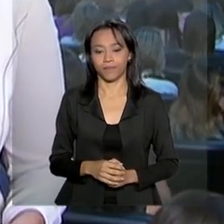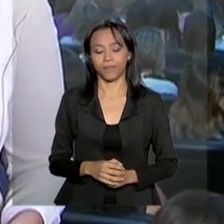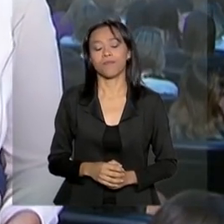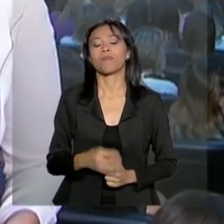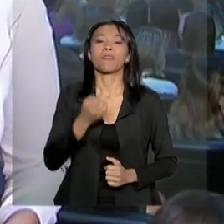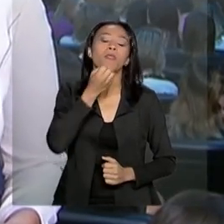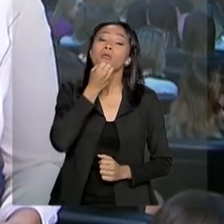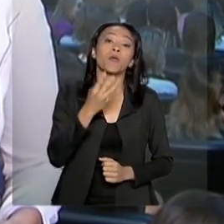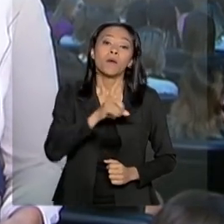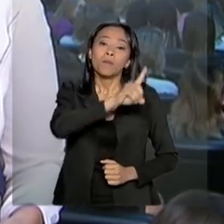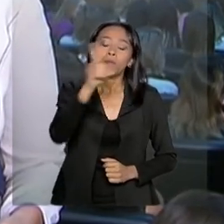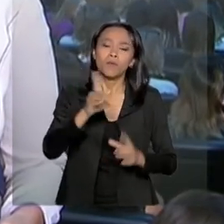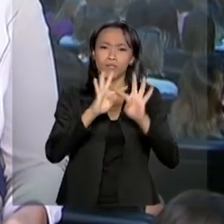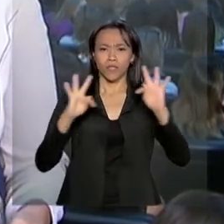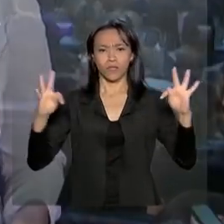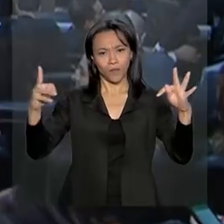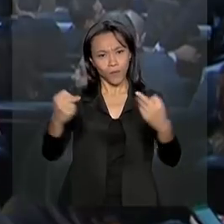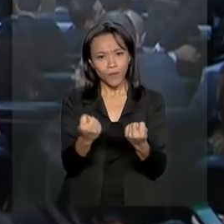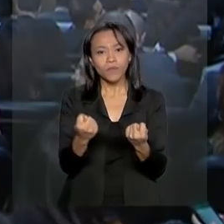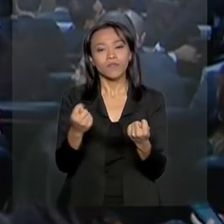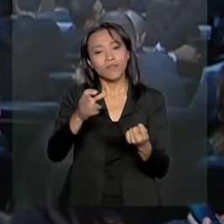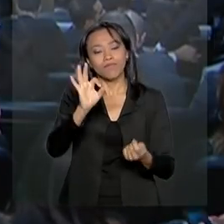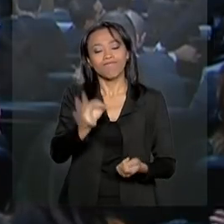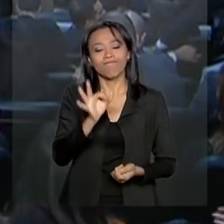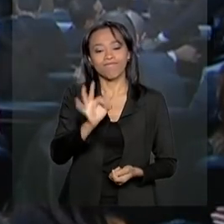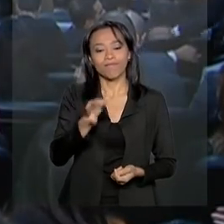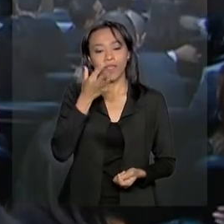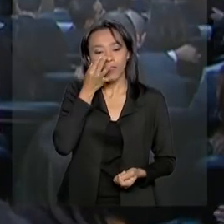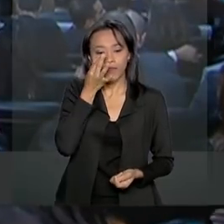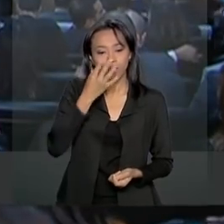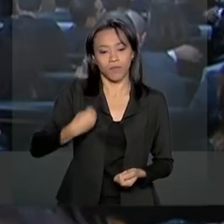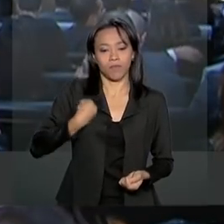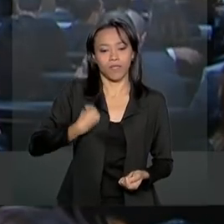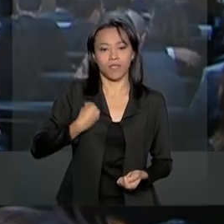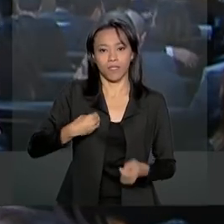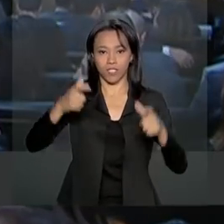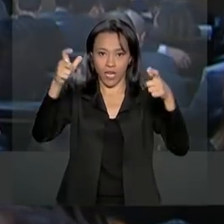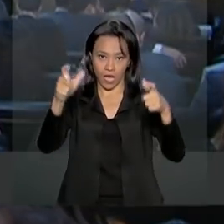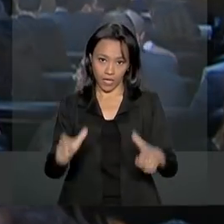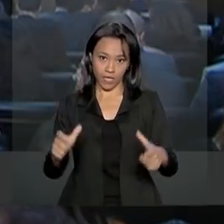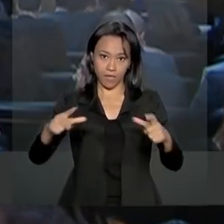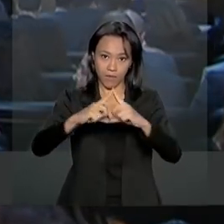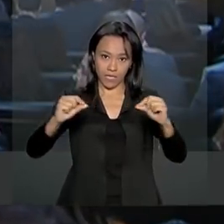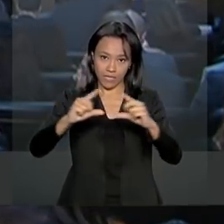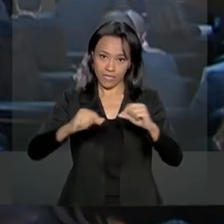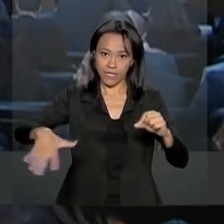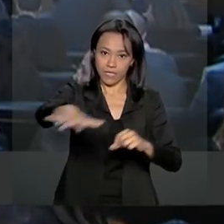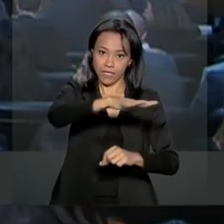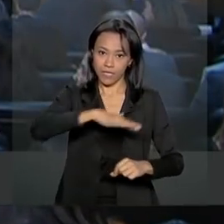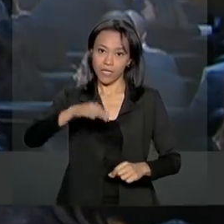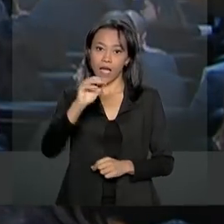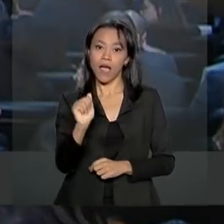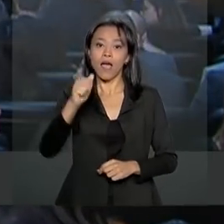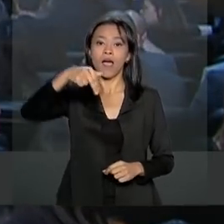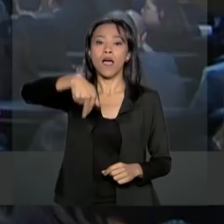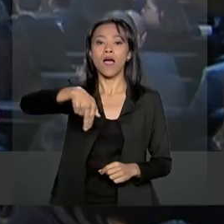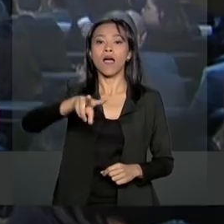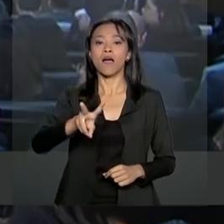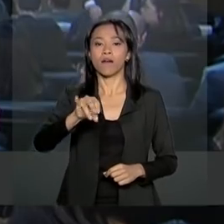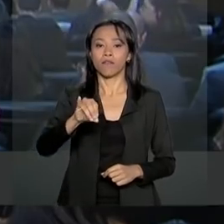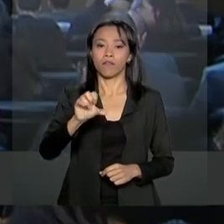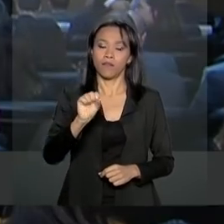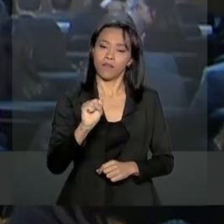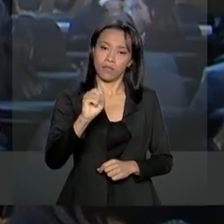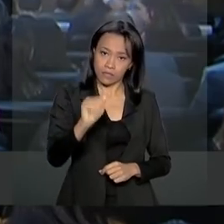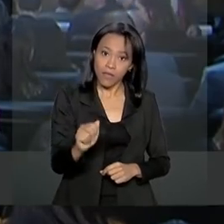Bom dia, Luciano. Bom dia a todos. É isso mesmo, a gente já está aqui na sede da Anvisa em Brasília, onde vai acontecer o lançamento